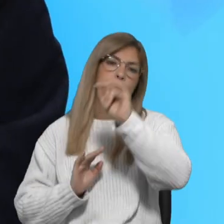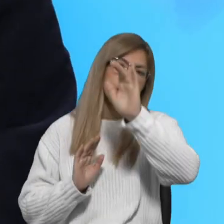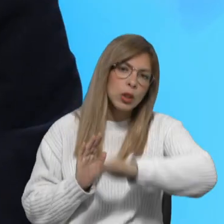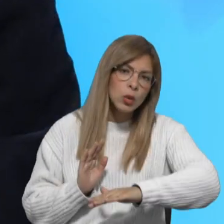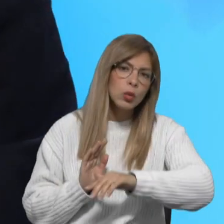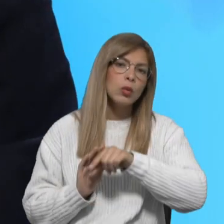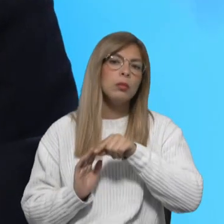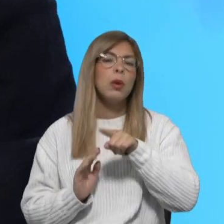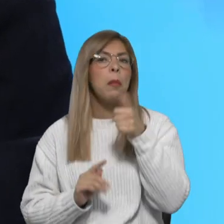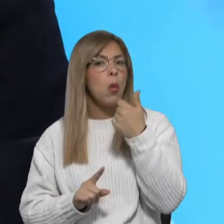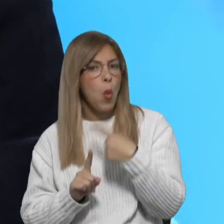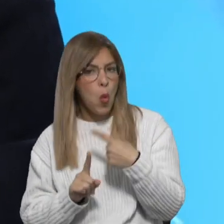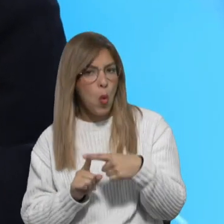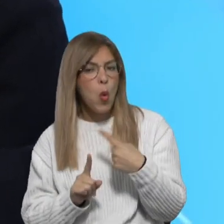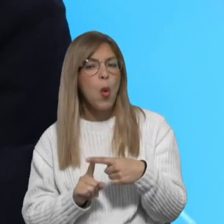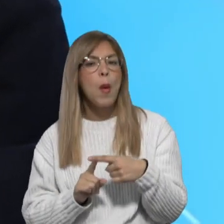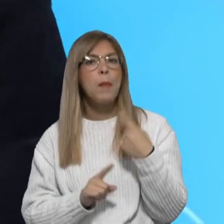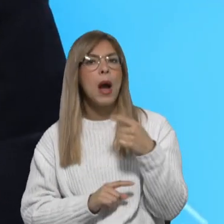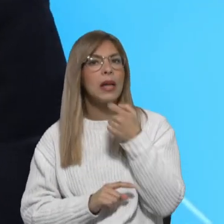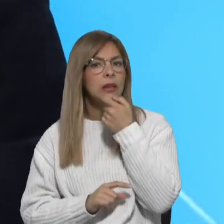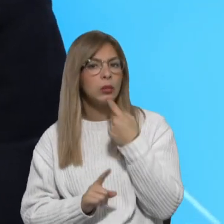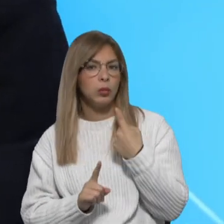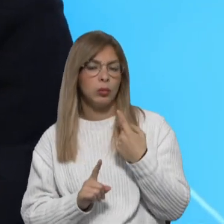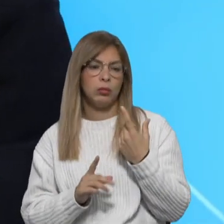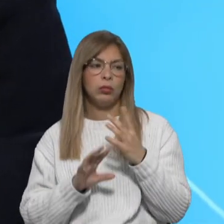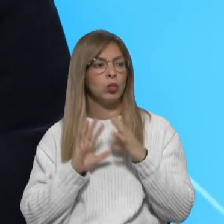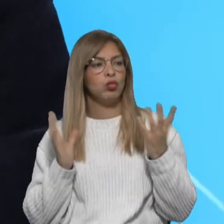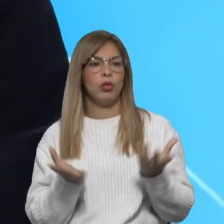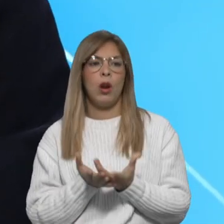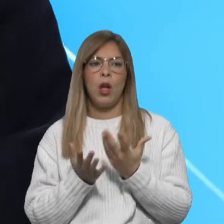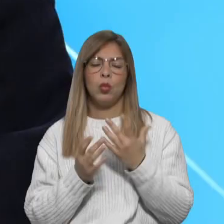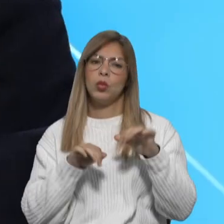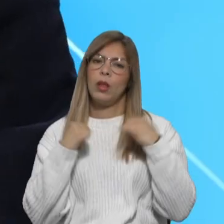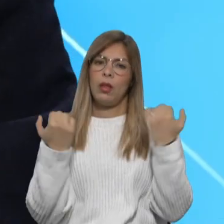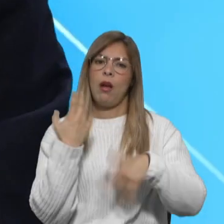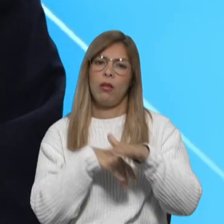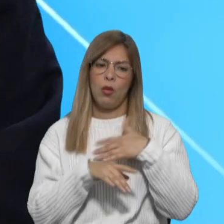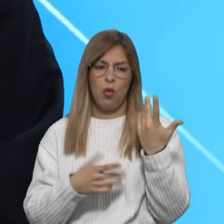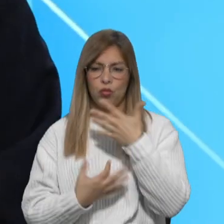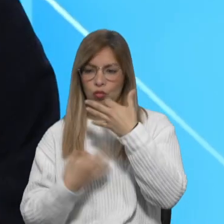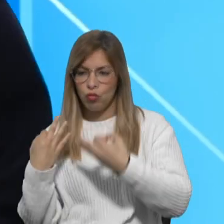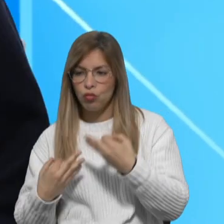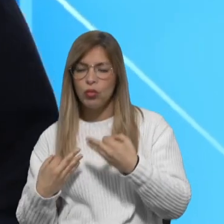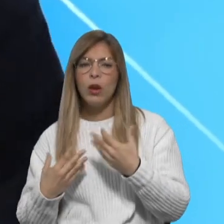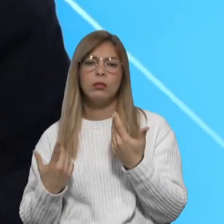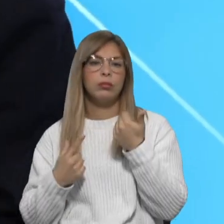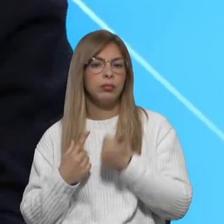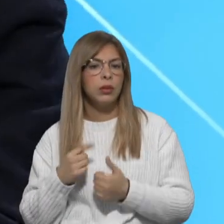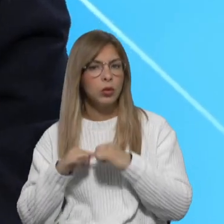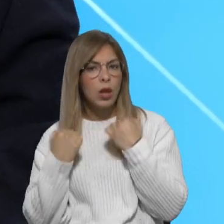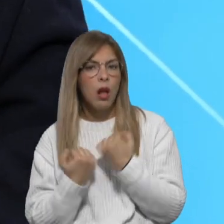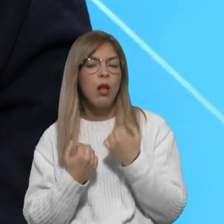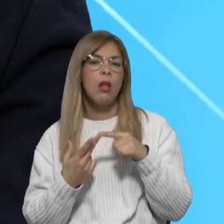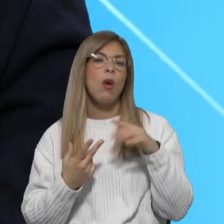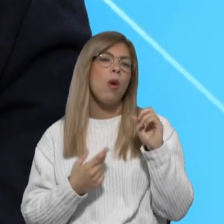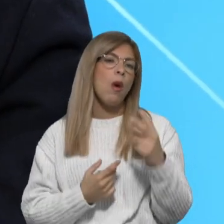se daqui vier benefício para a sociedade. Ou seja, se a justiça social, tudo isso for acompanhando